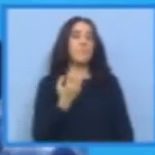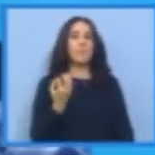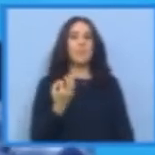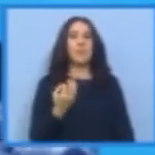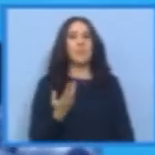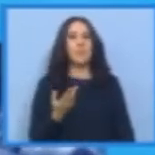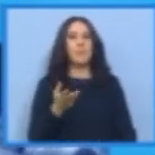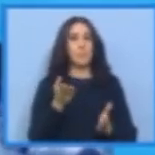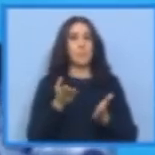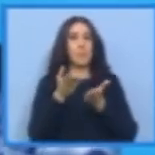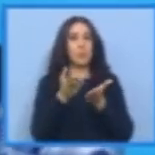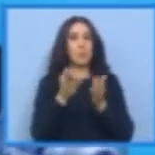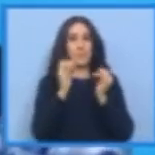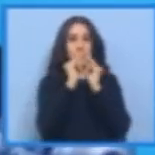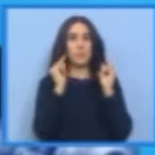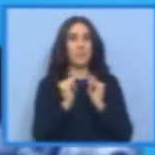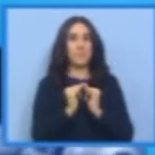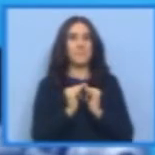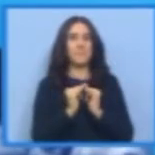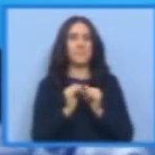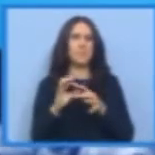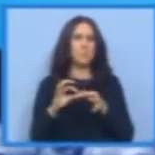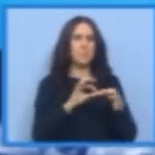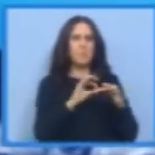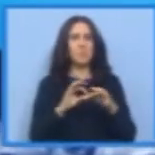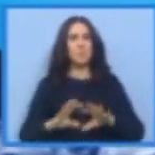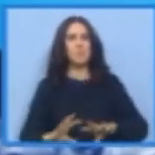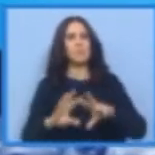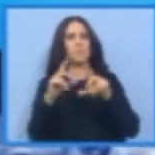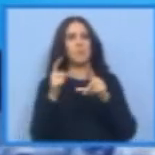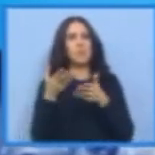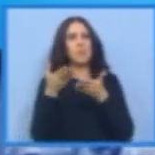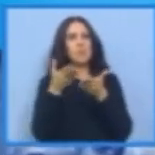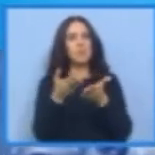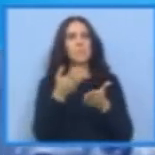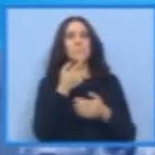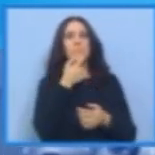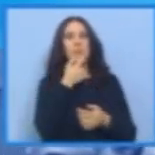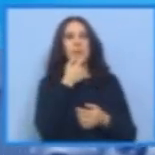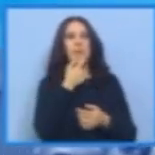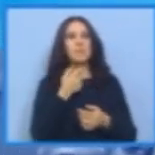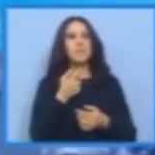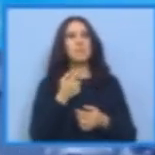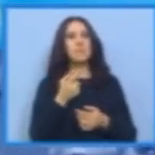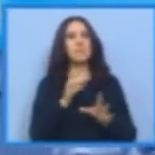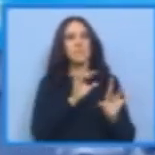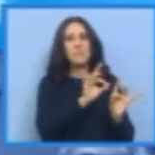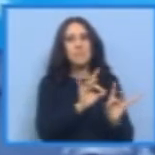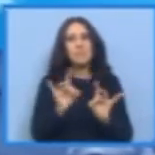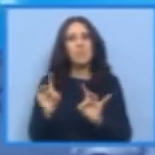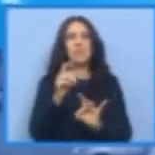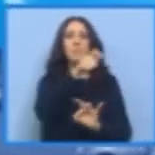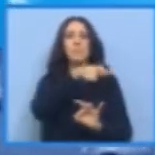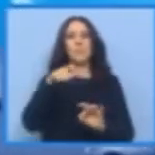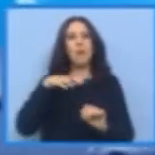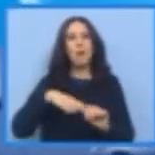ajuda internacional, a ajuda da cooperação para o desenvolvimento, seja para querer fixar as